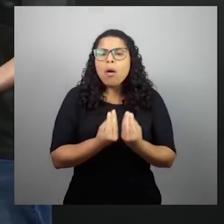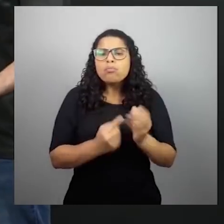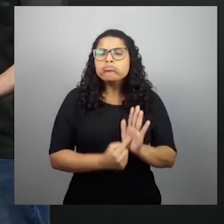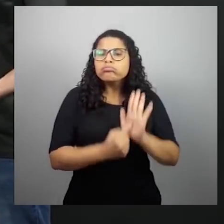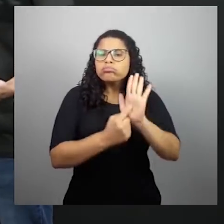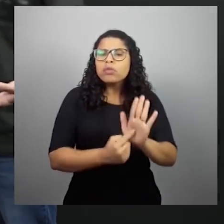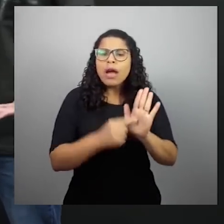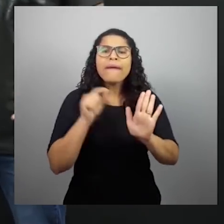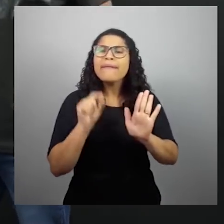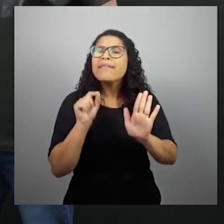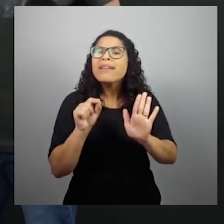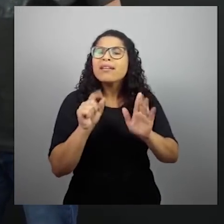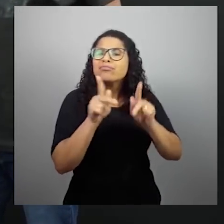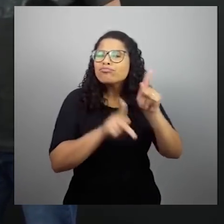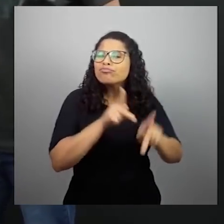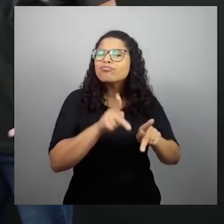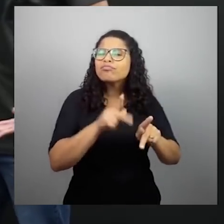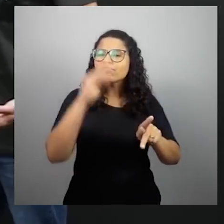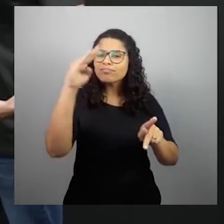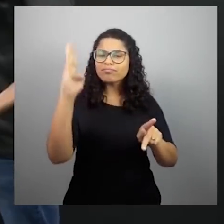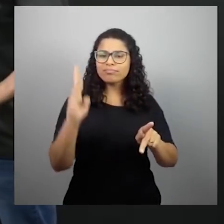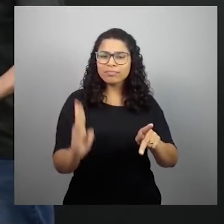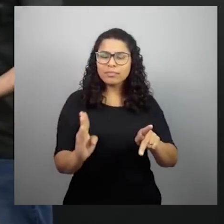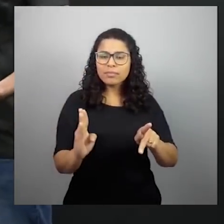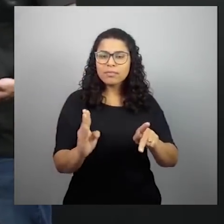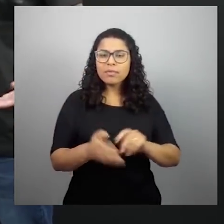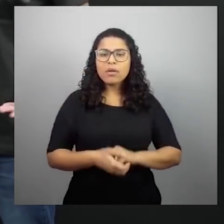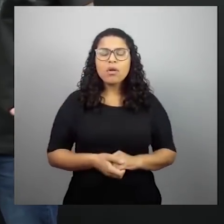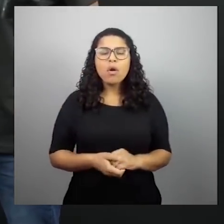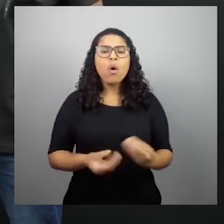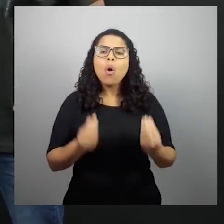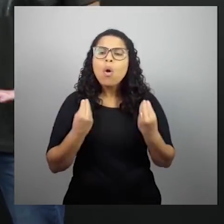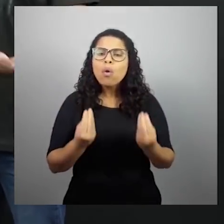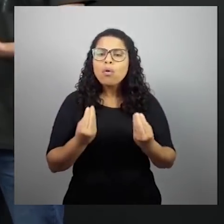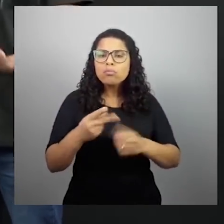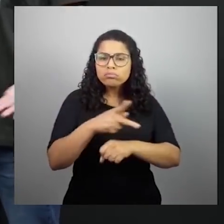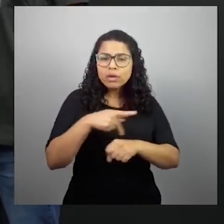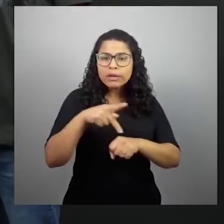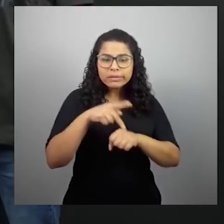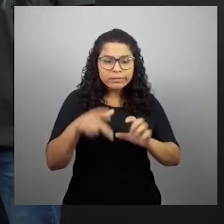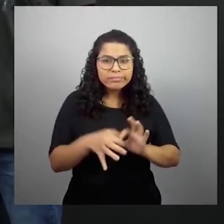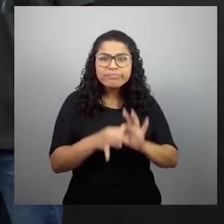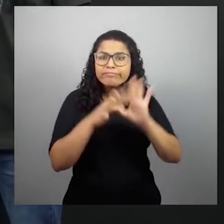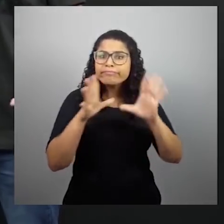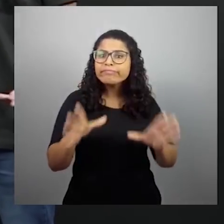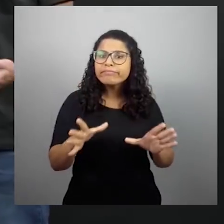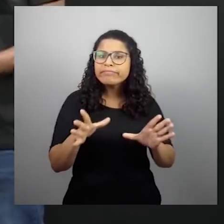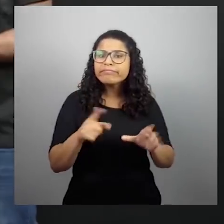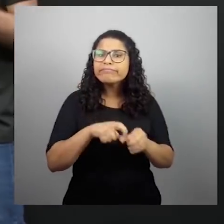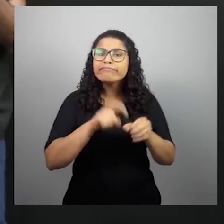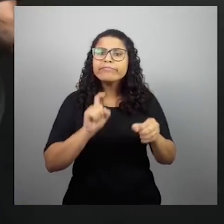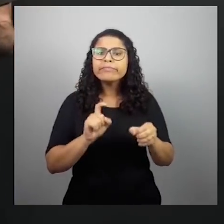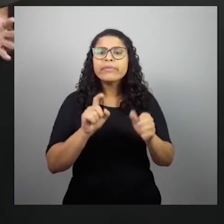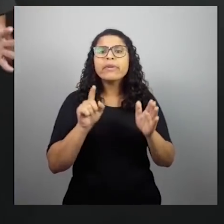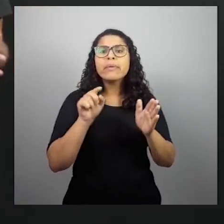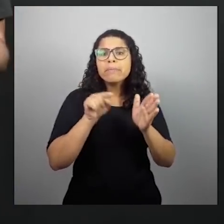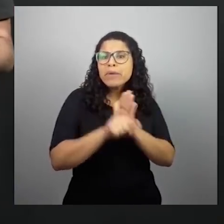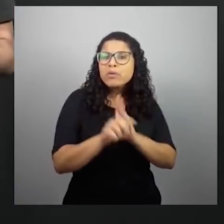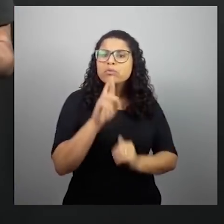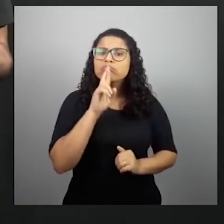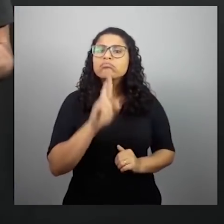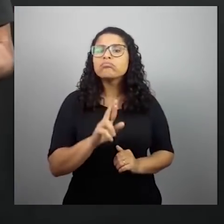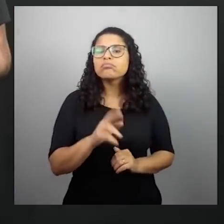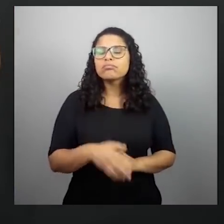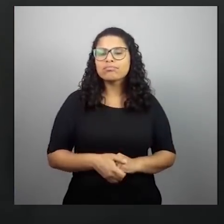povo brasileiro? Como é que esse país independente respondeu essa pergunta? Pois eu te